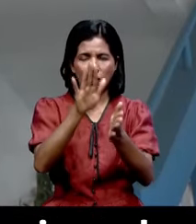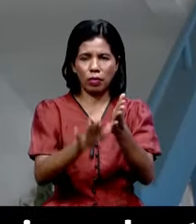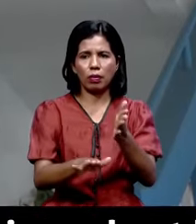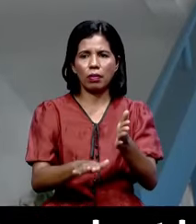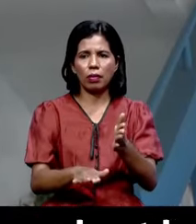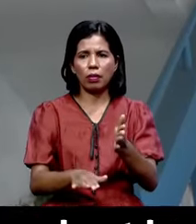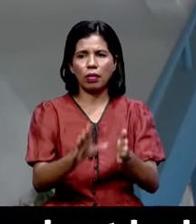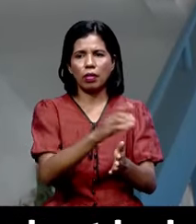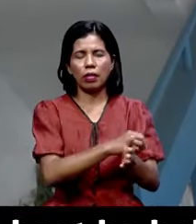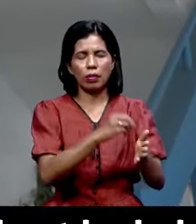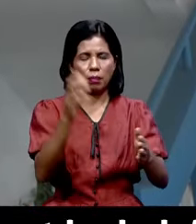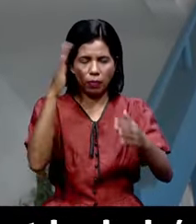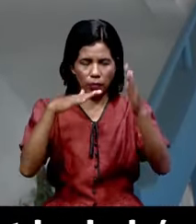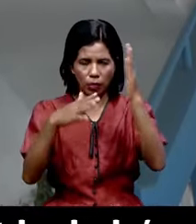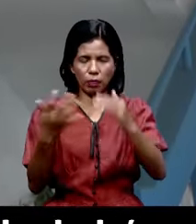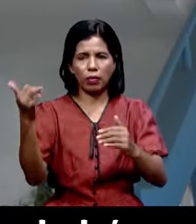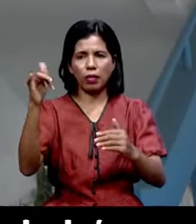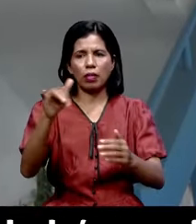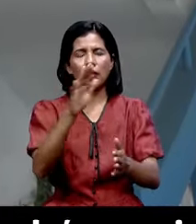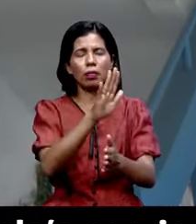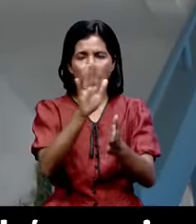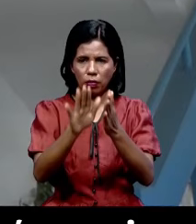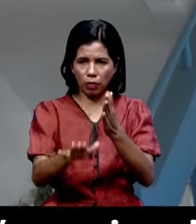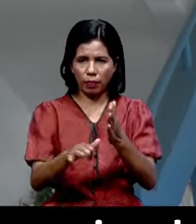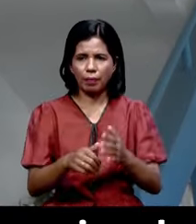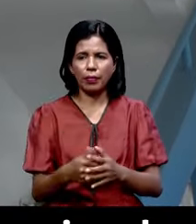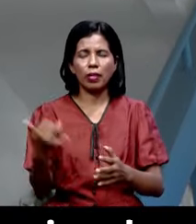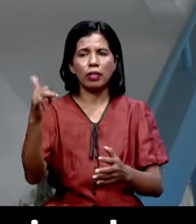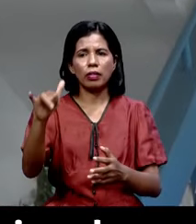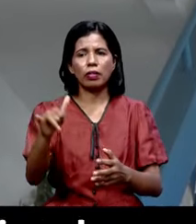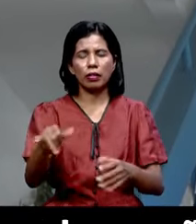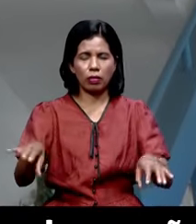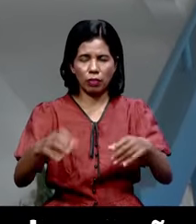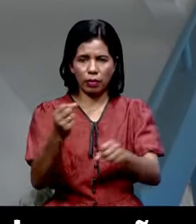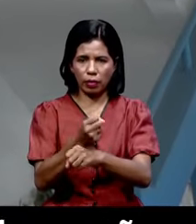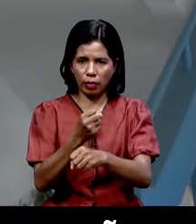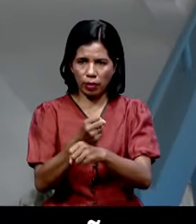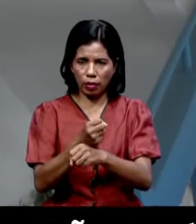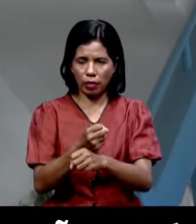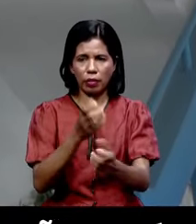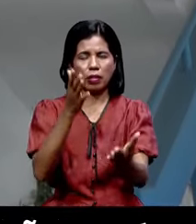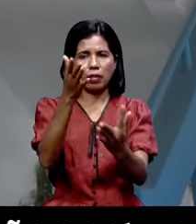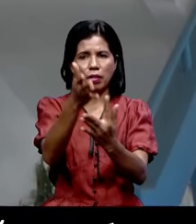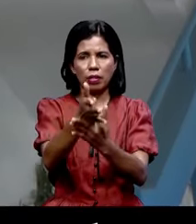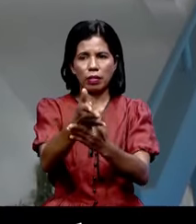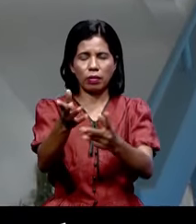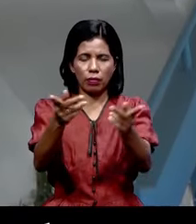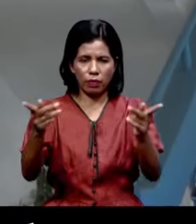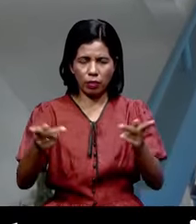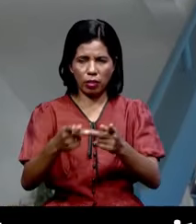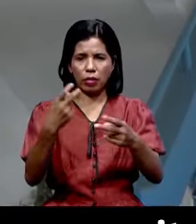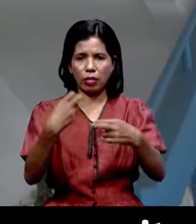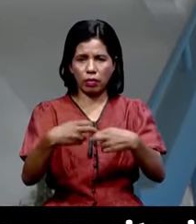E cumprido Sira pelo Musumos, comece reduz. E Sira se expôs uma casa, tamal, balio e área risco Sira